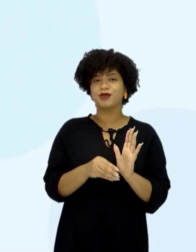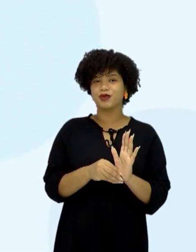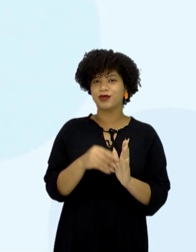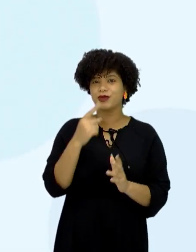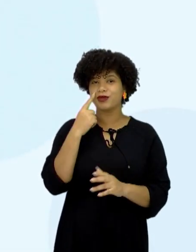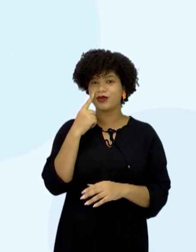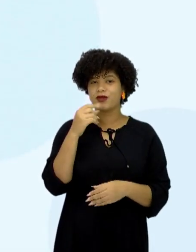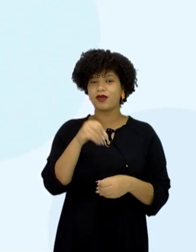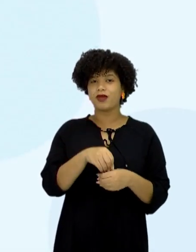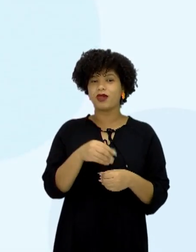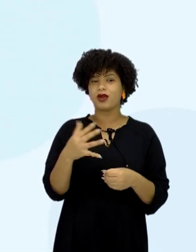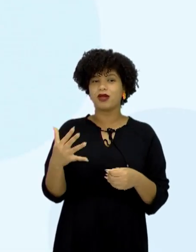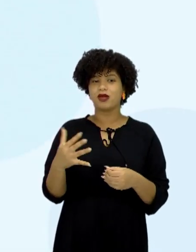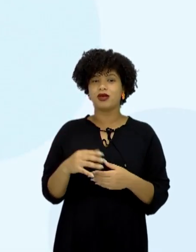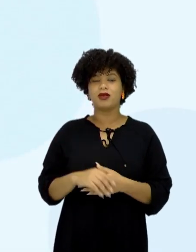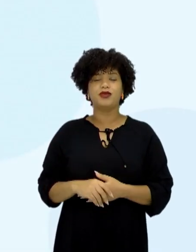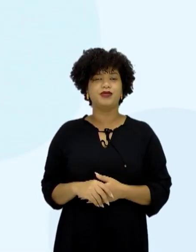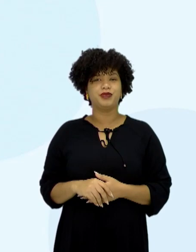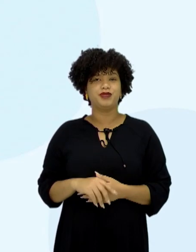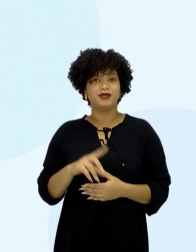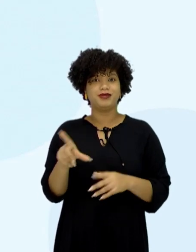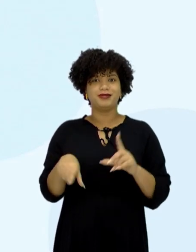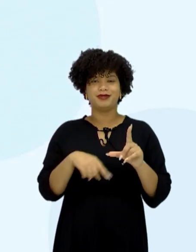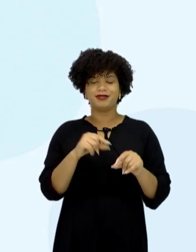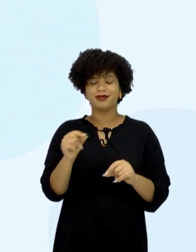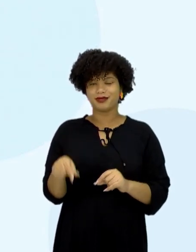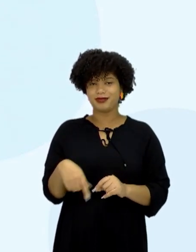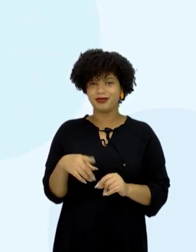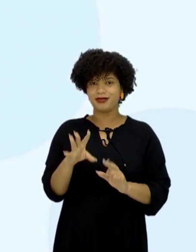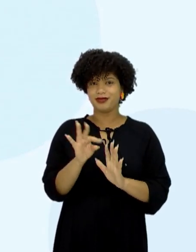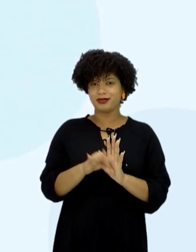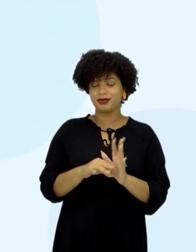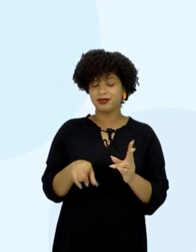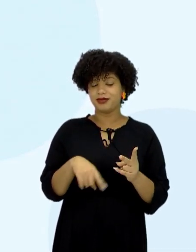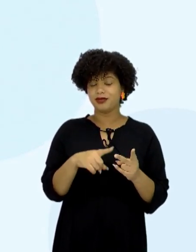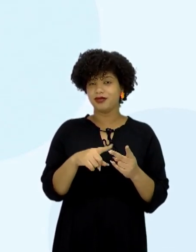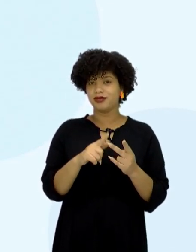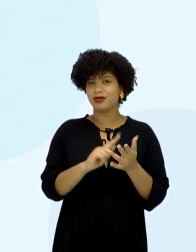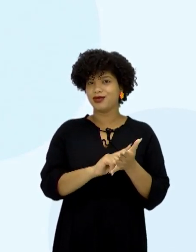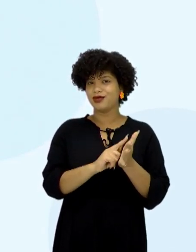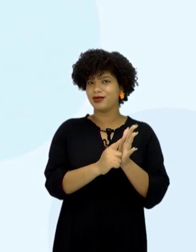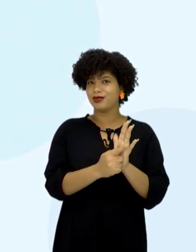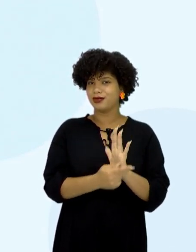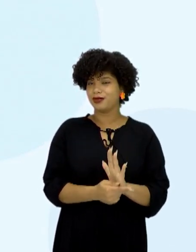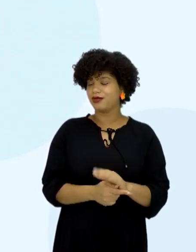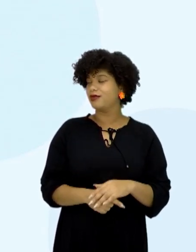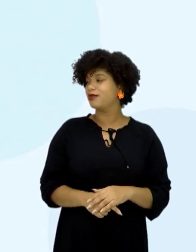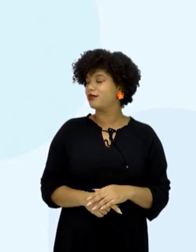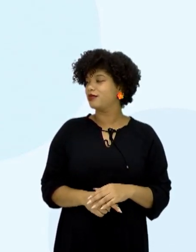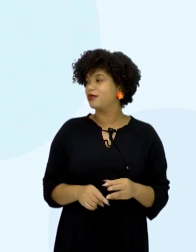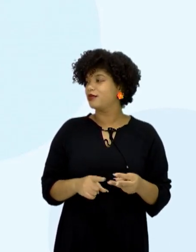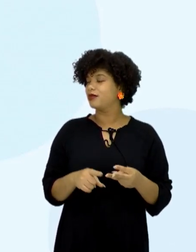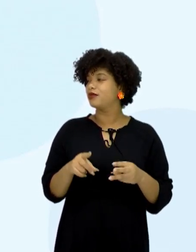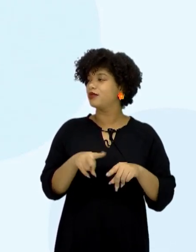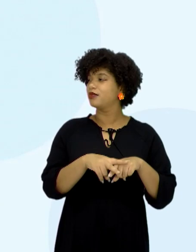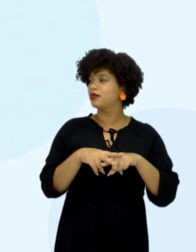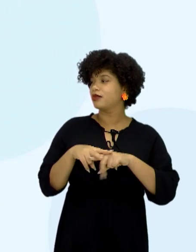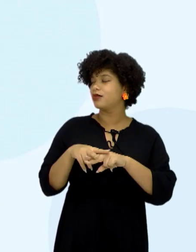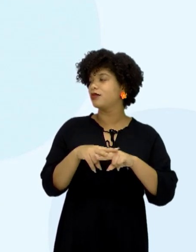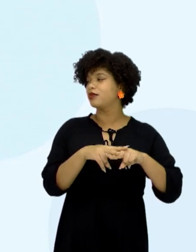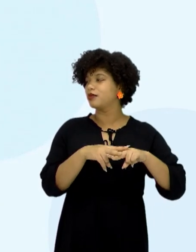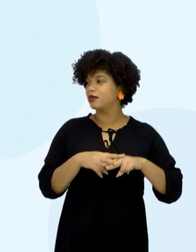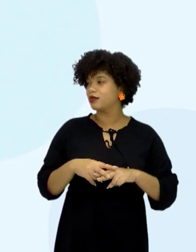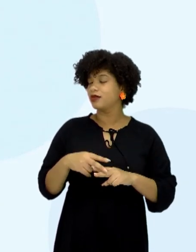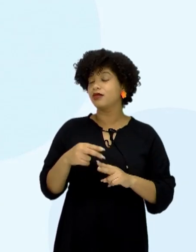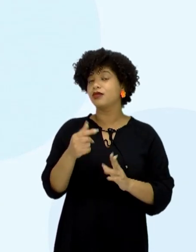do texto a ser parodiado e o gênero da paródia. Revisão e reescrita da paródia, apresentação de